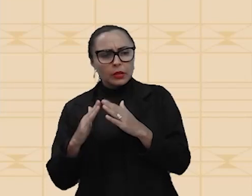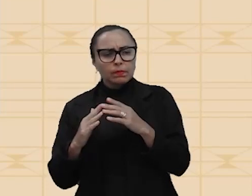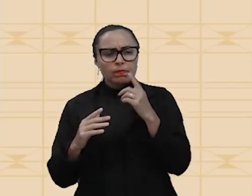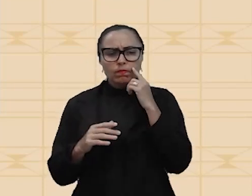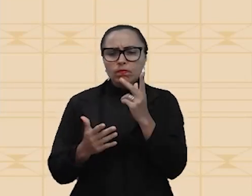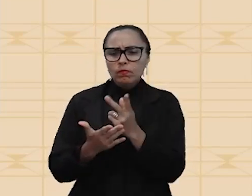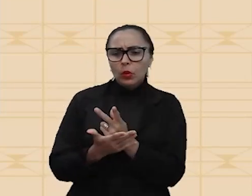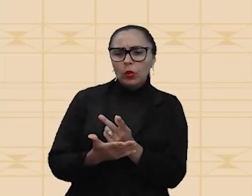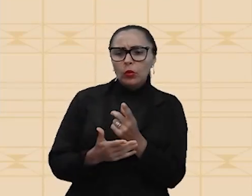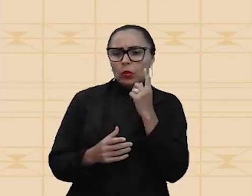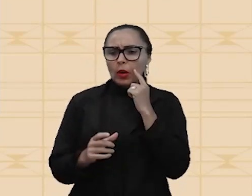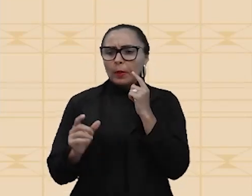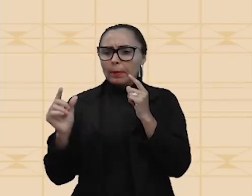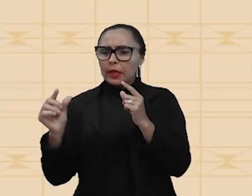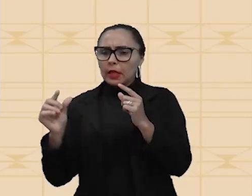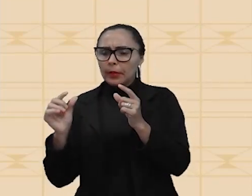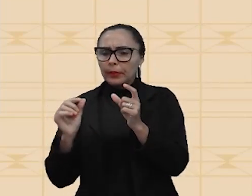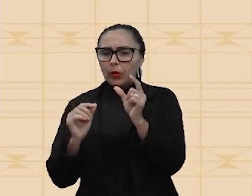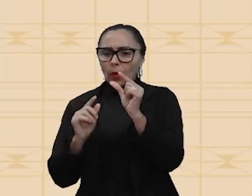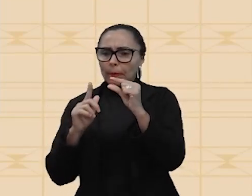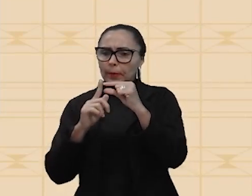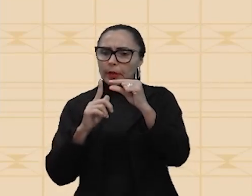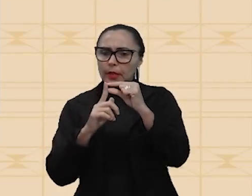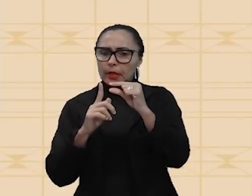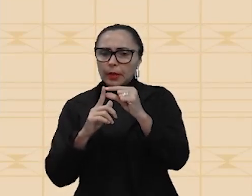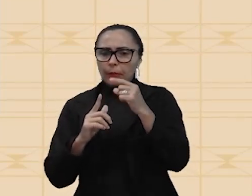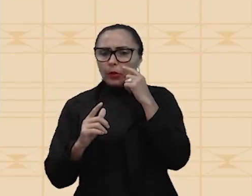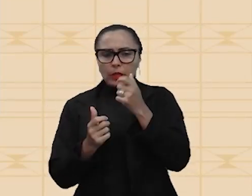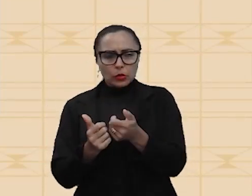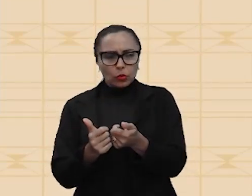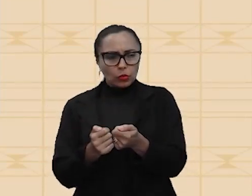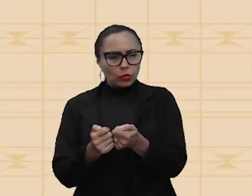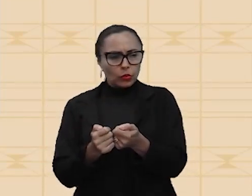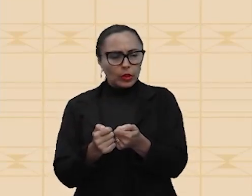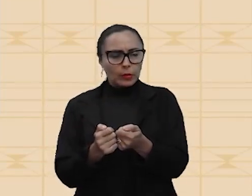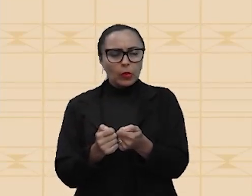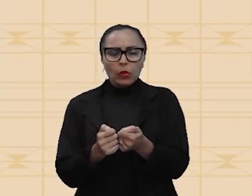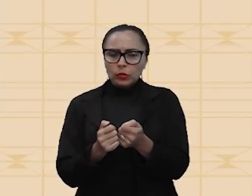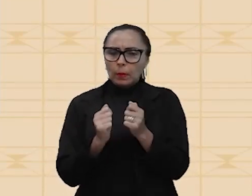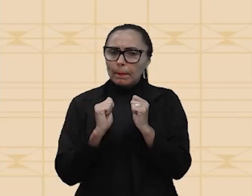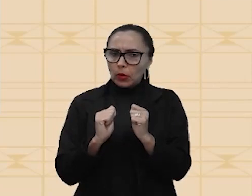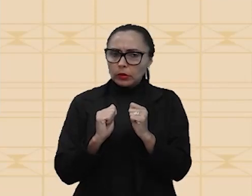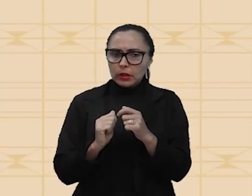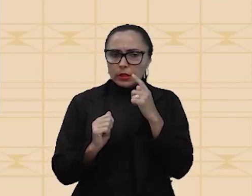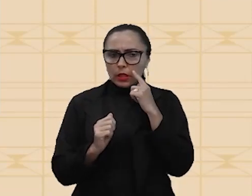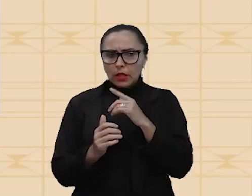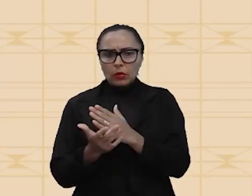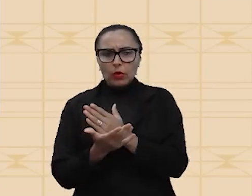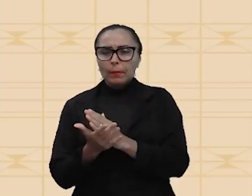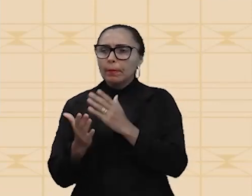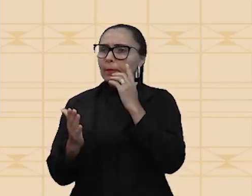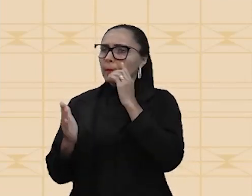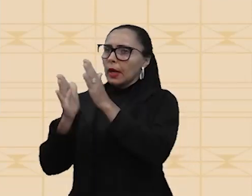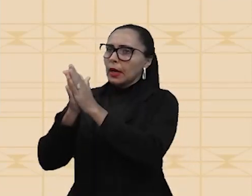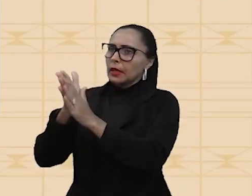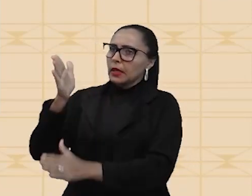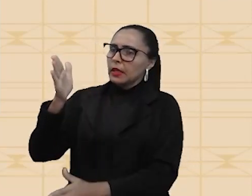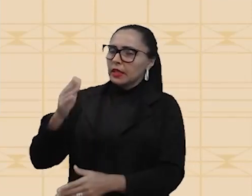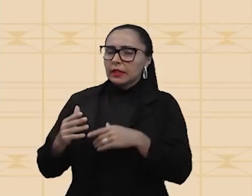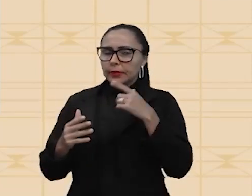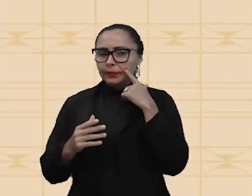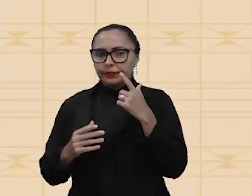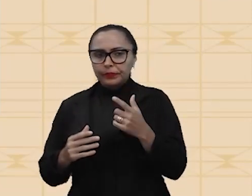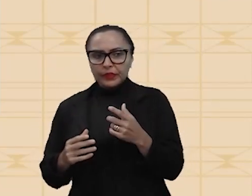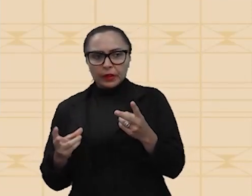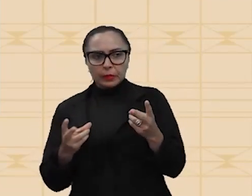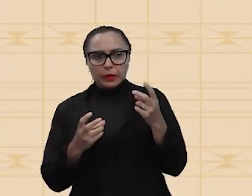pilha na tua casa. Pode ser aquela pilha do controle remoto, pode ser uma pilha que esteja em algum aparelho que você tenha. Já notou que essa pilha tem um sinal de menos e